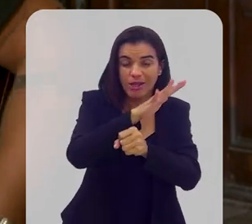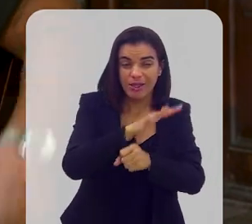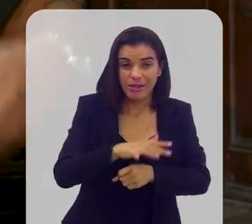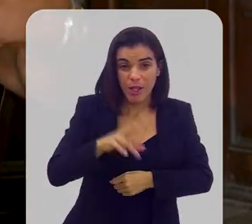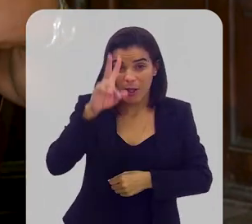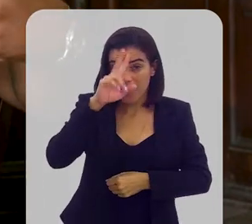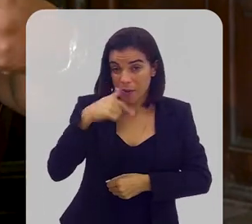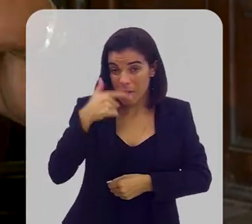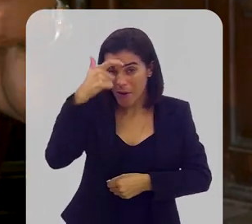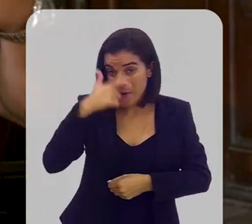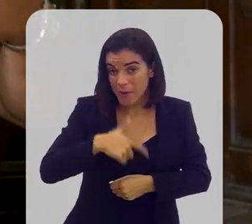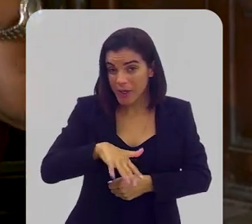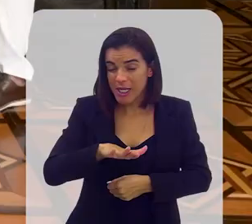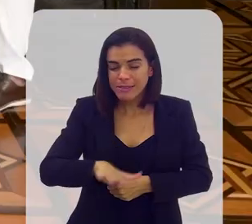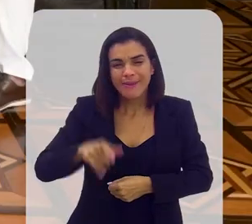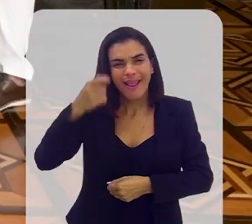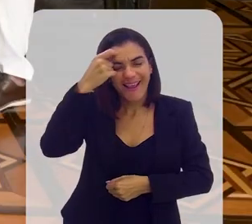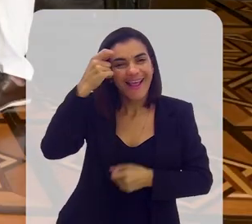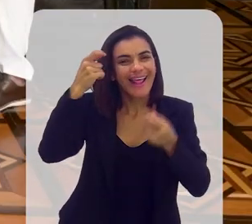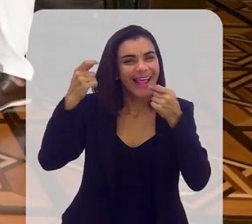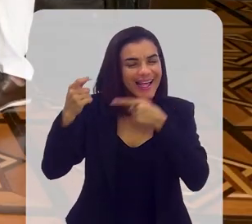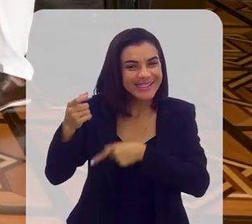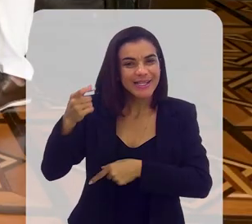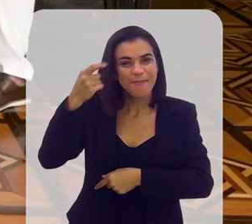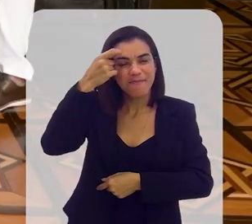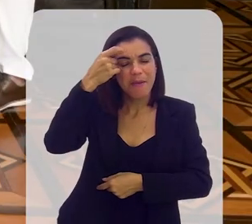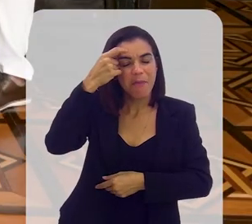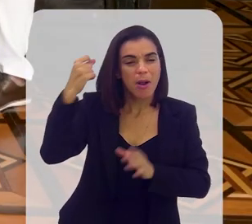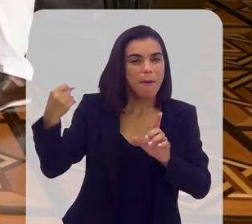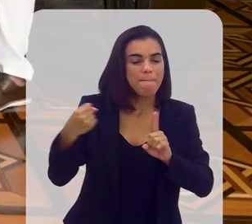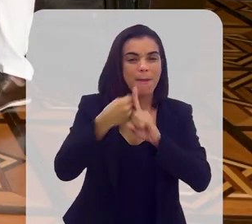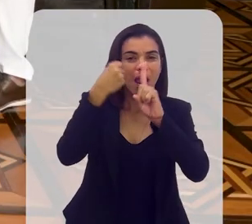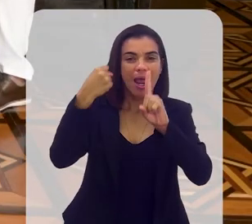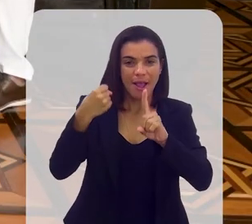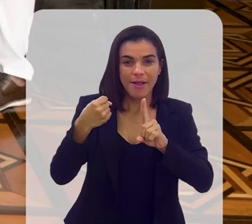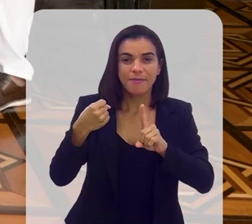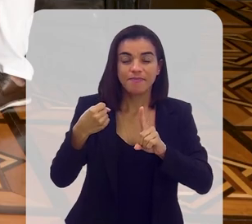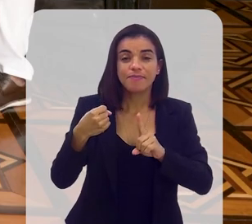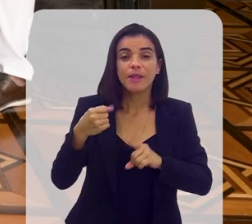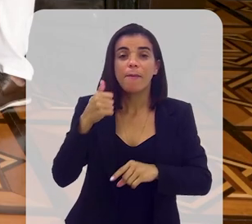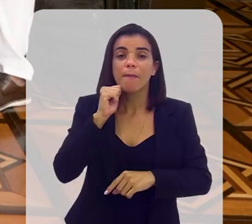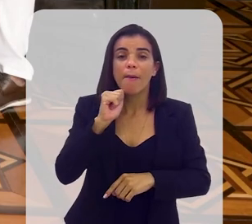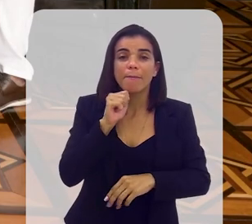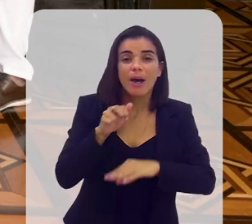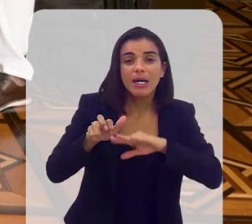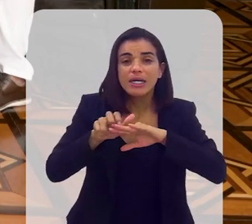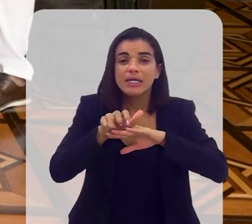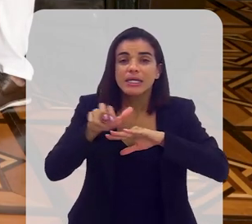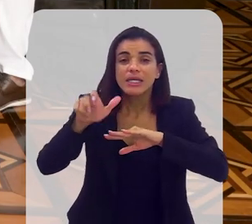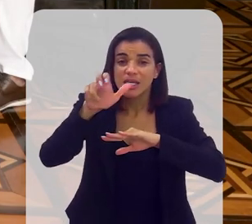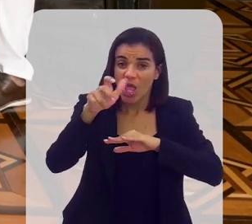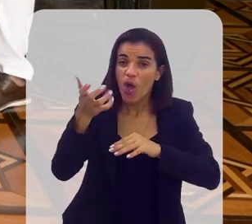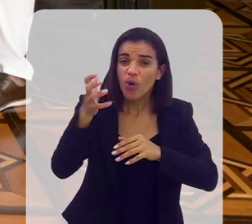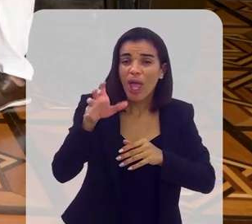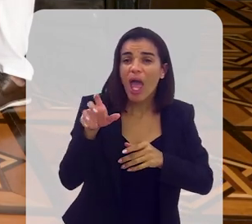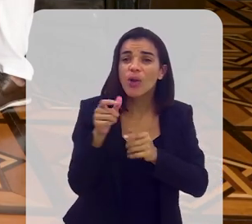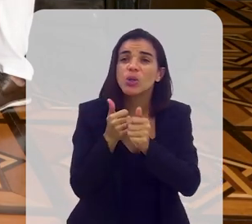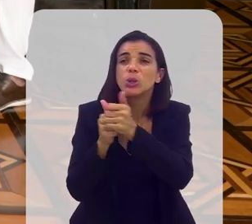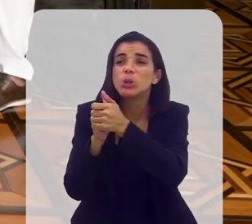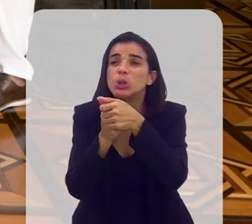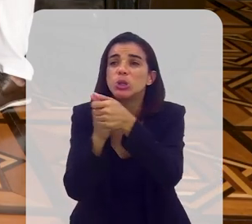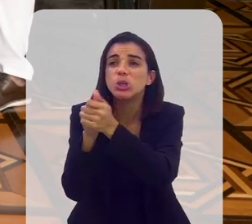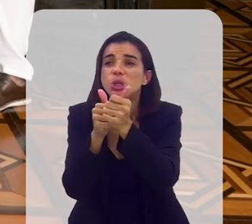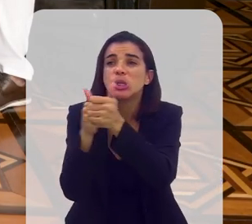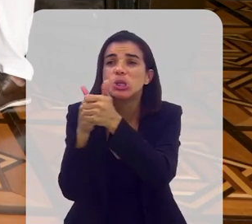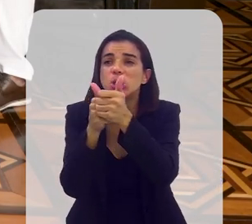eu... Criança, é uma memória... É engraçado como essas memórias ficam marcadas, né? Ela subindo e eu querendo, de fato, ficar na